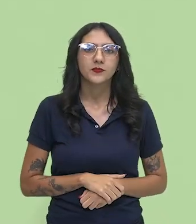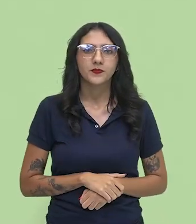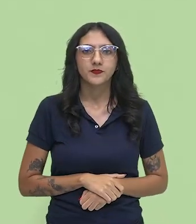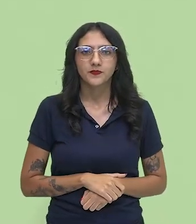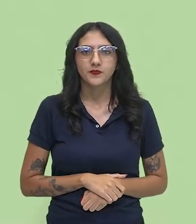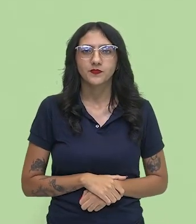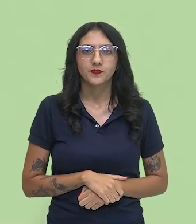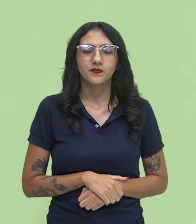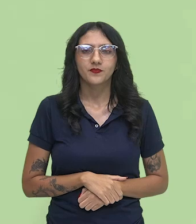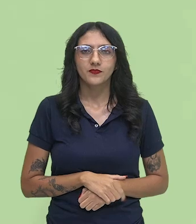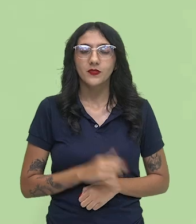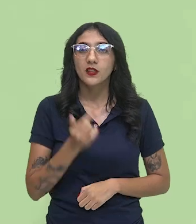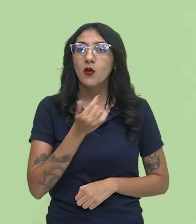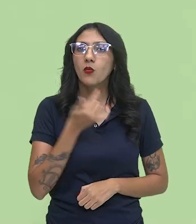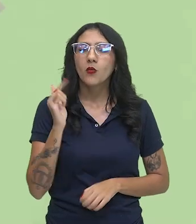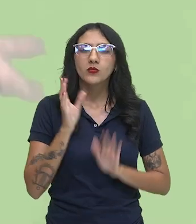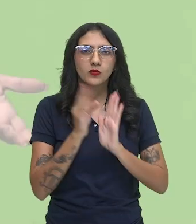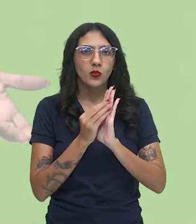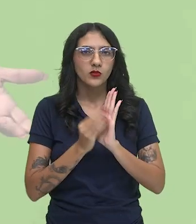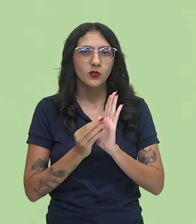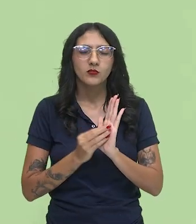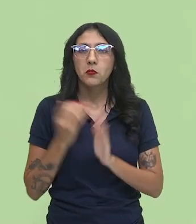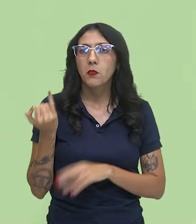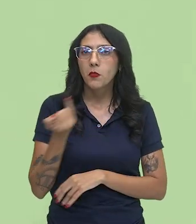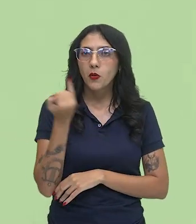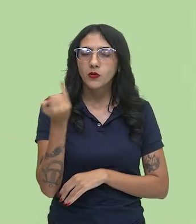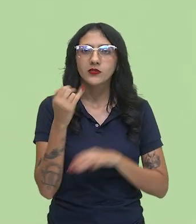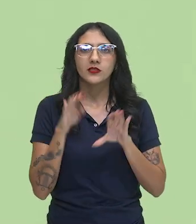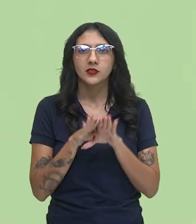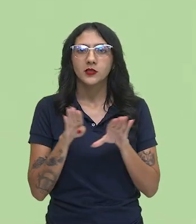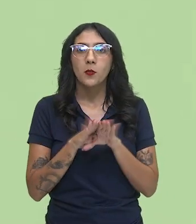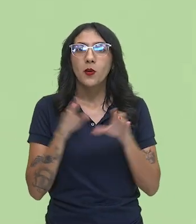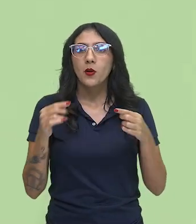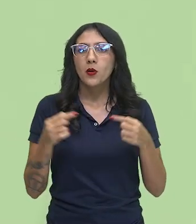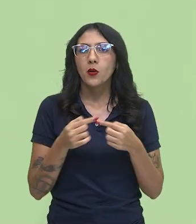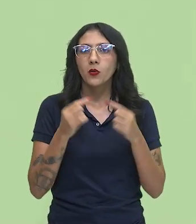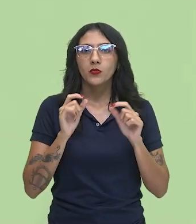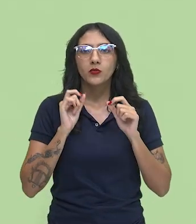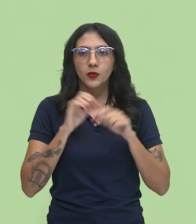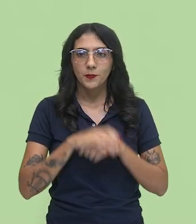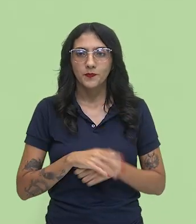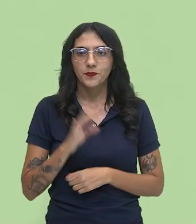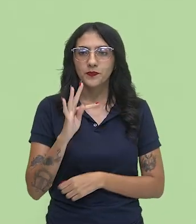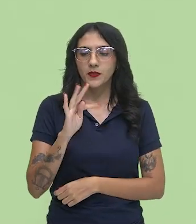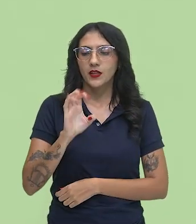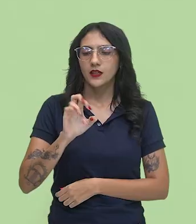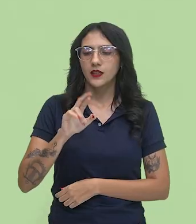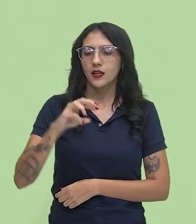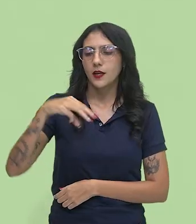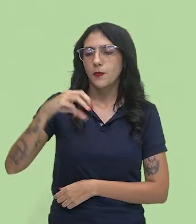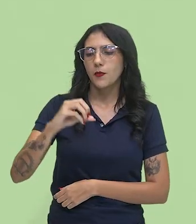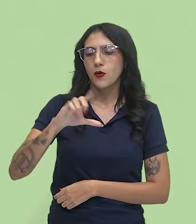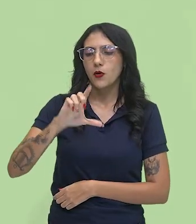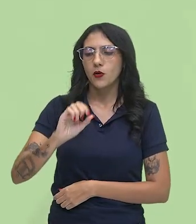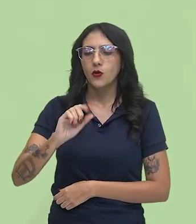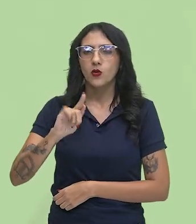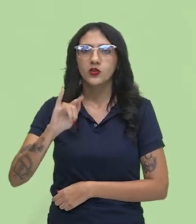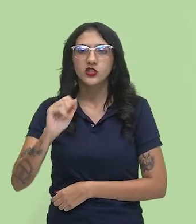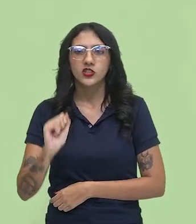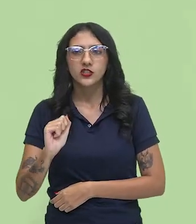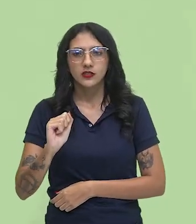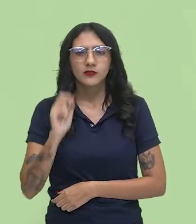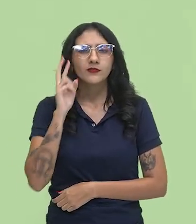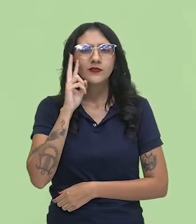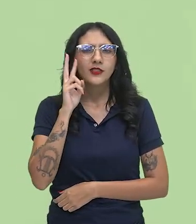Outro assunto muito importante que nós estudamos envolvia aí a termologia. Lembram quando falamos aí